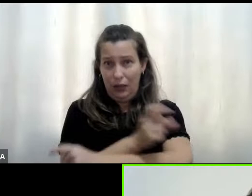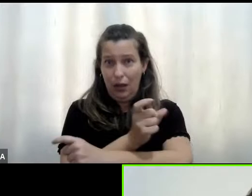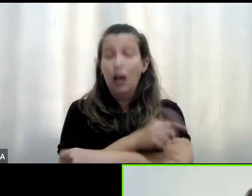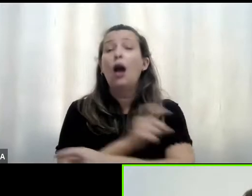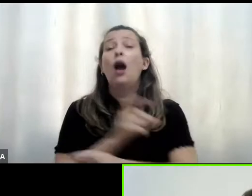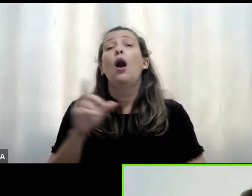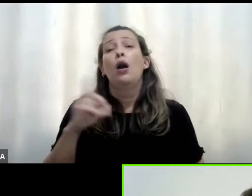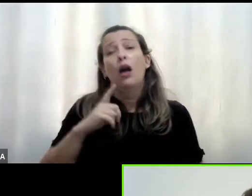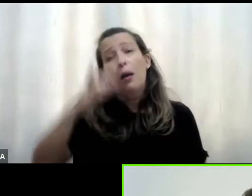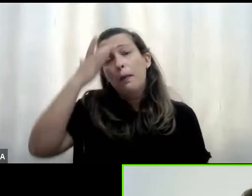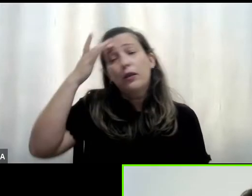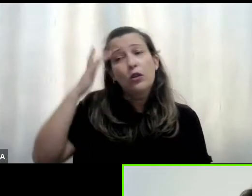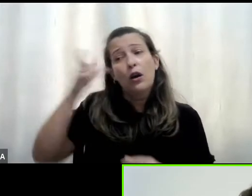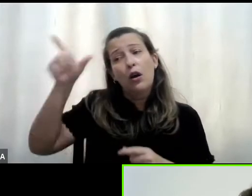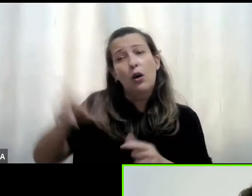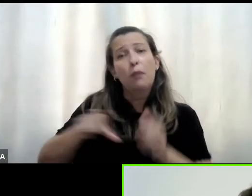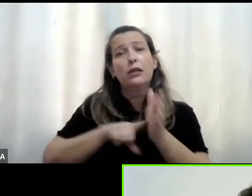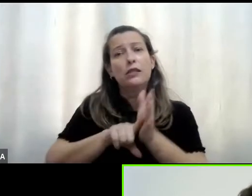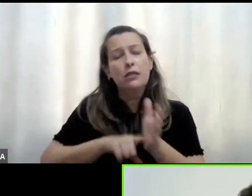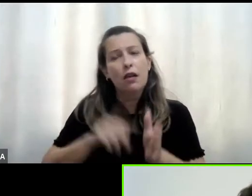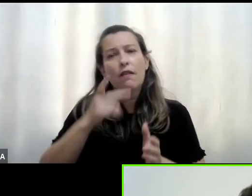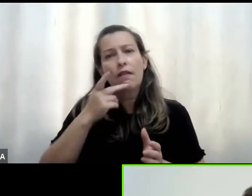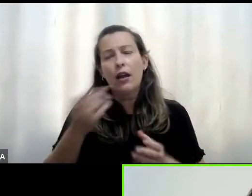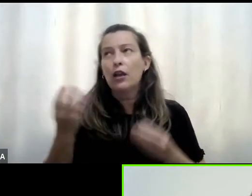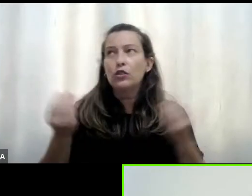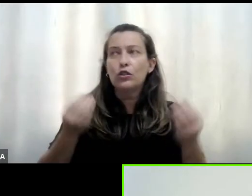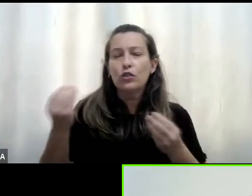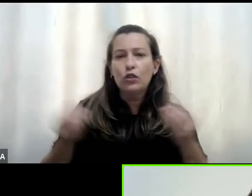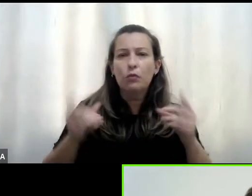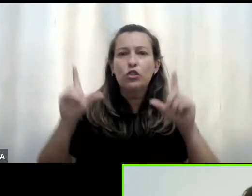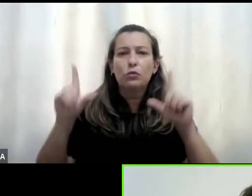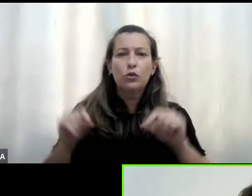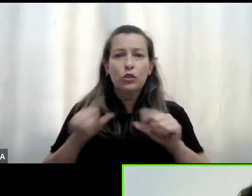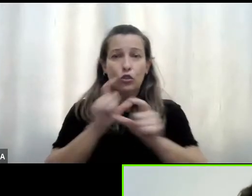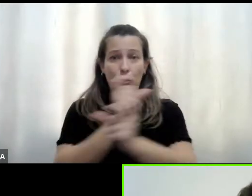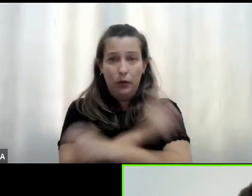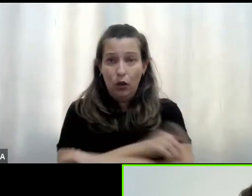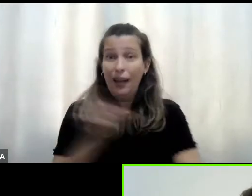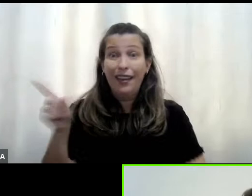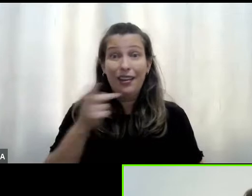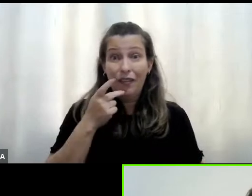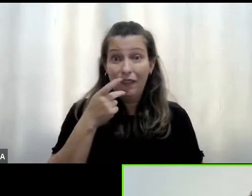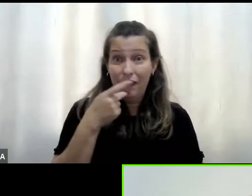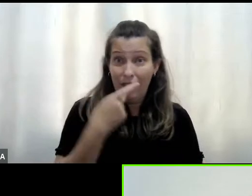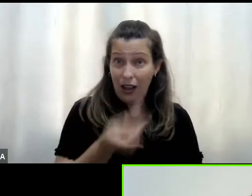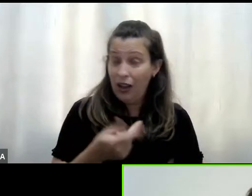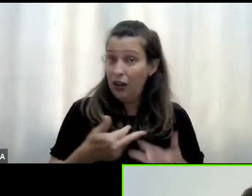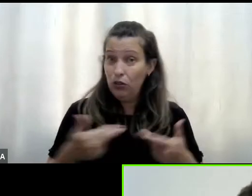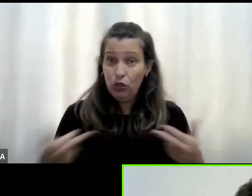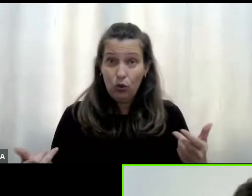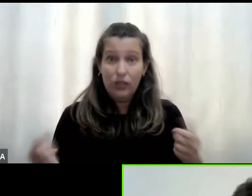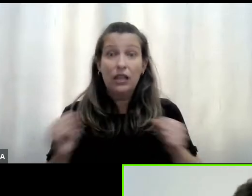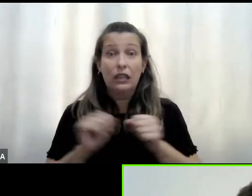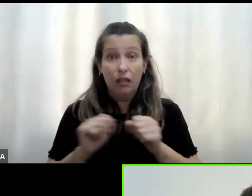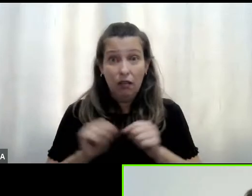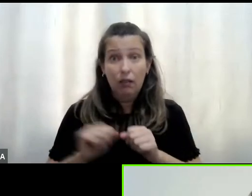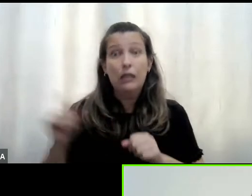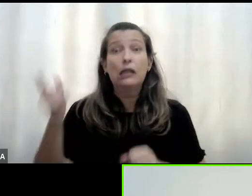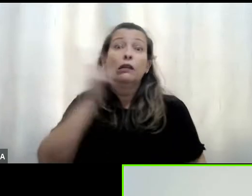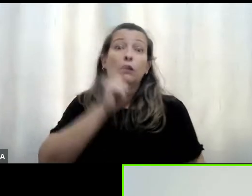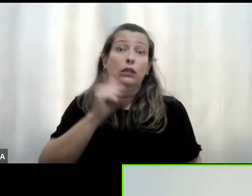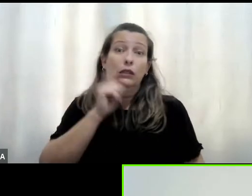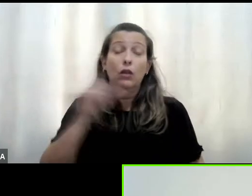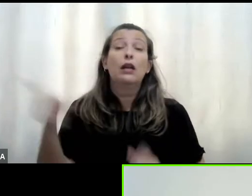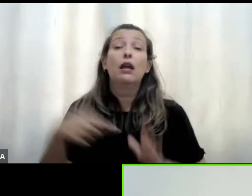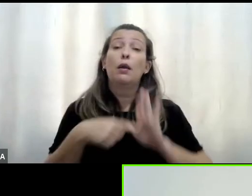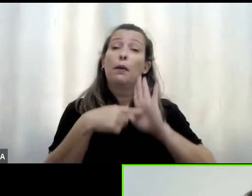das coisas a serem feitas para combater os escorpiões na residência. Ele fala de coisas que fez e que deram certo e mostra as imagens da casa da